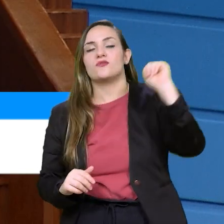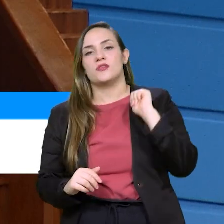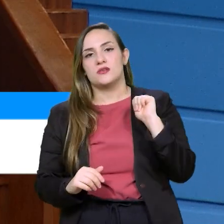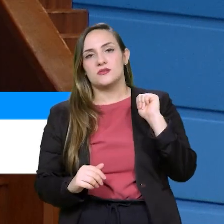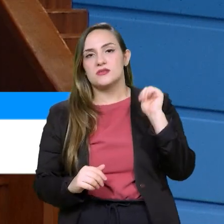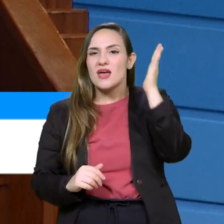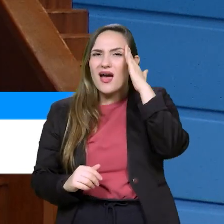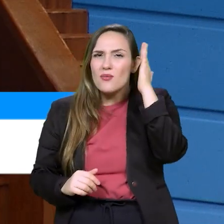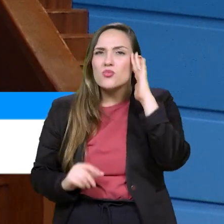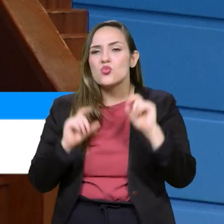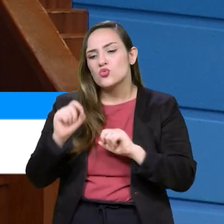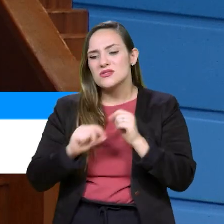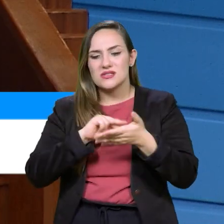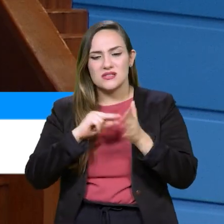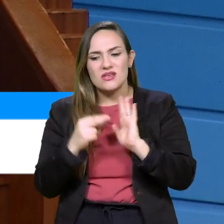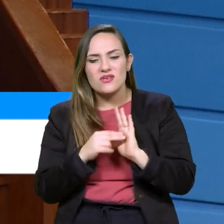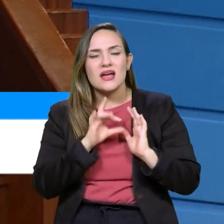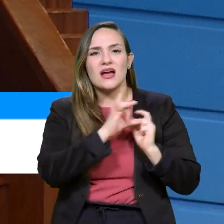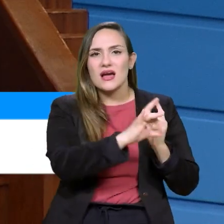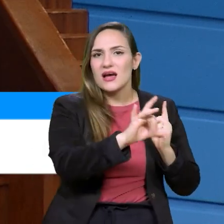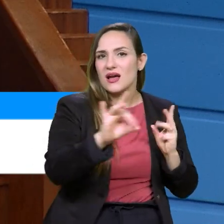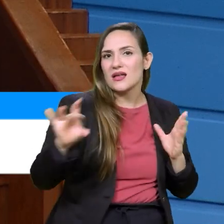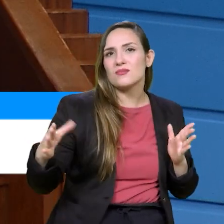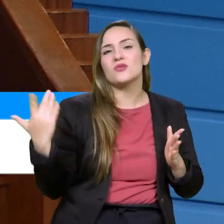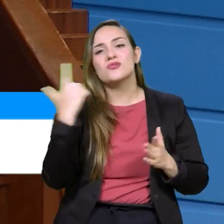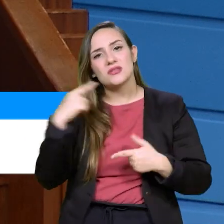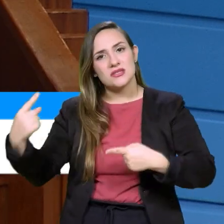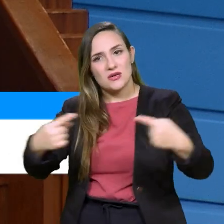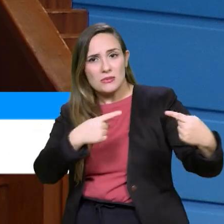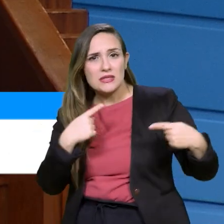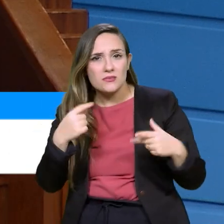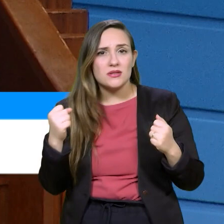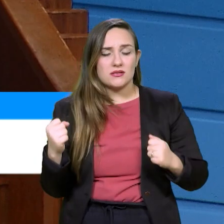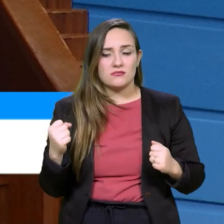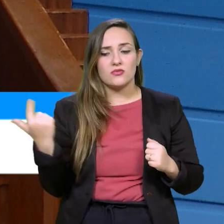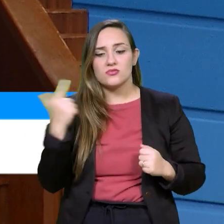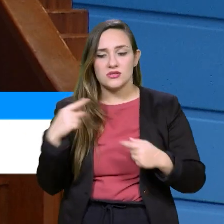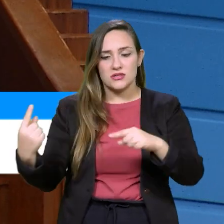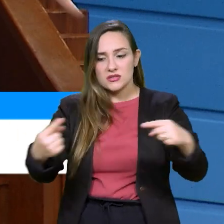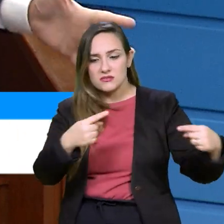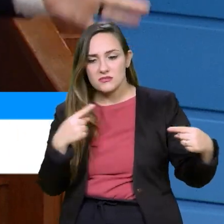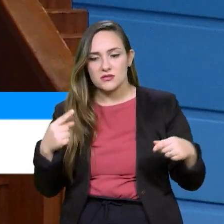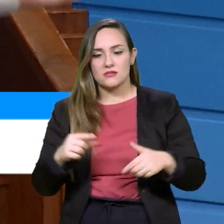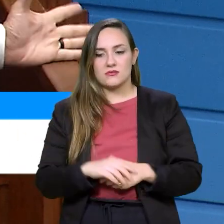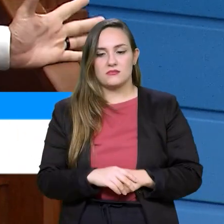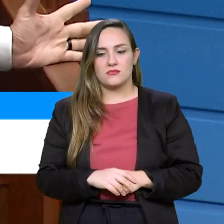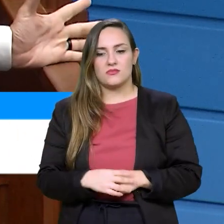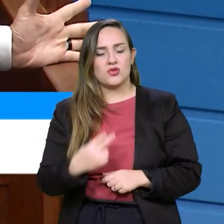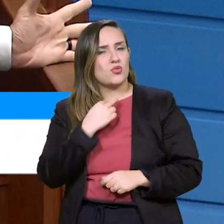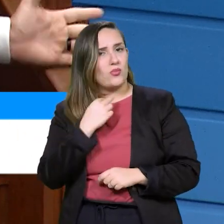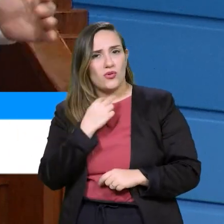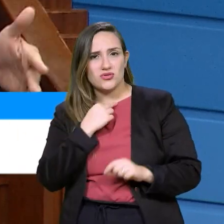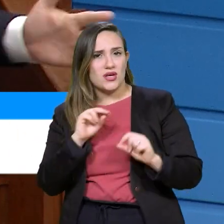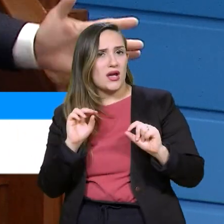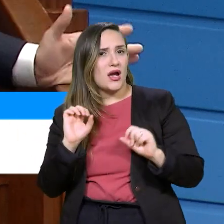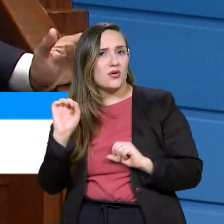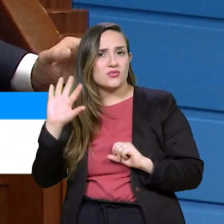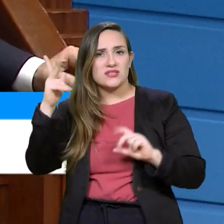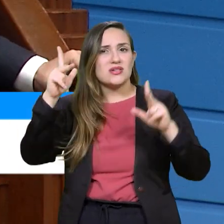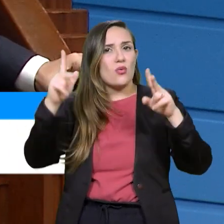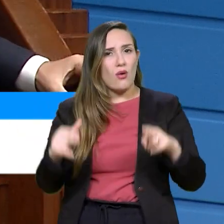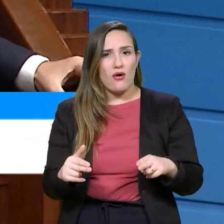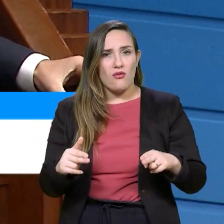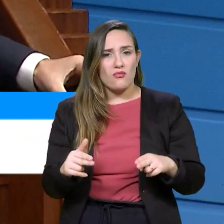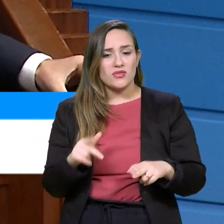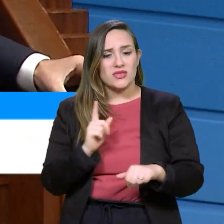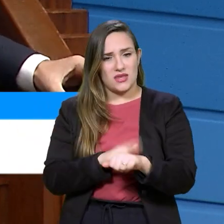história, sabendo filosofia, sabendo o que é isso, o que é aquilo, até para debater.